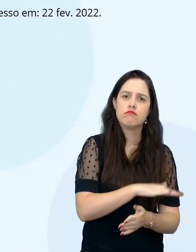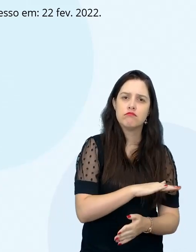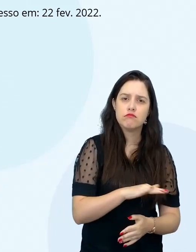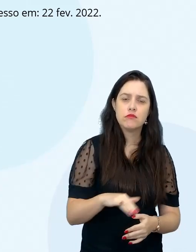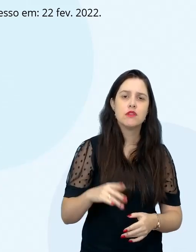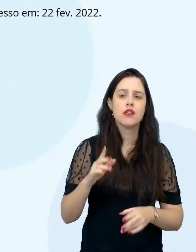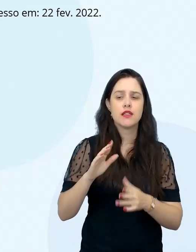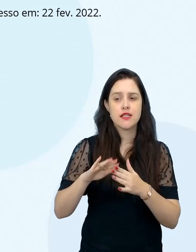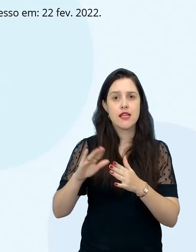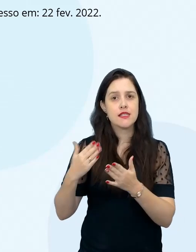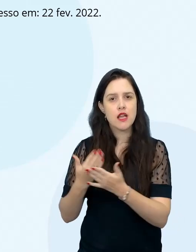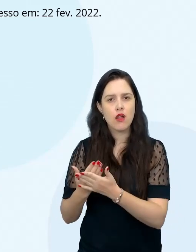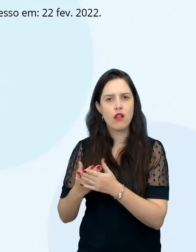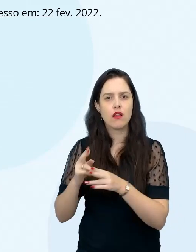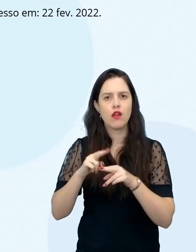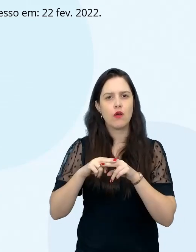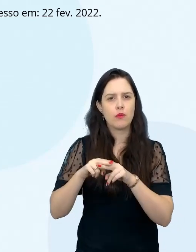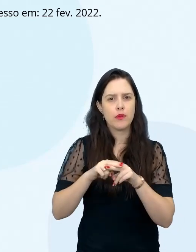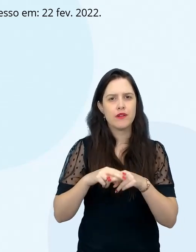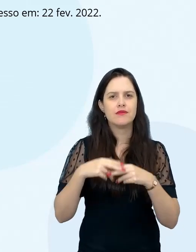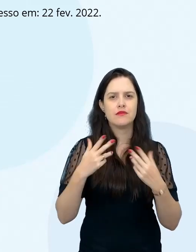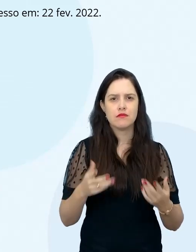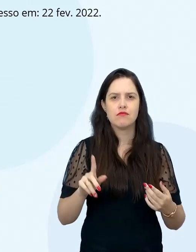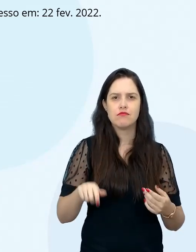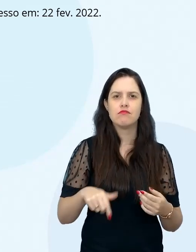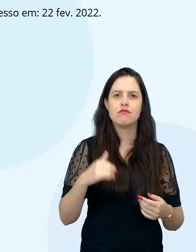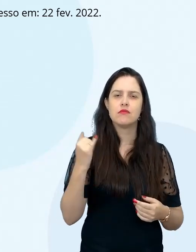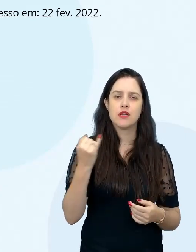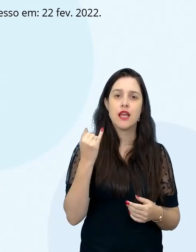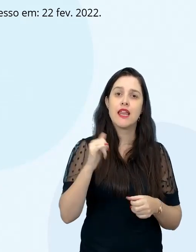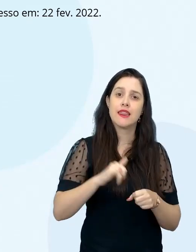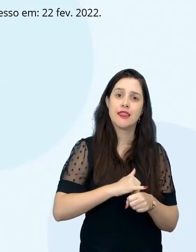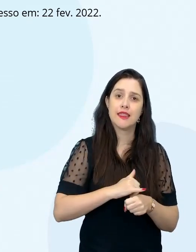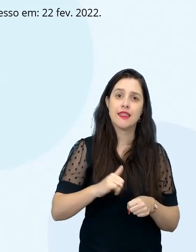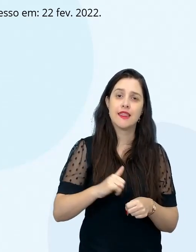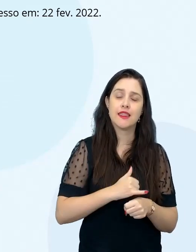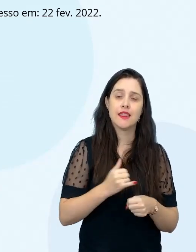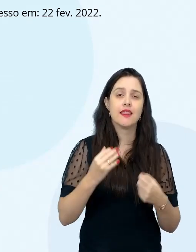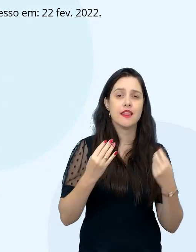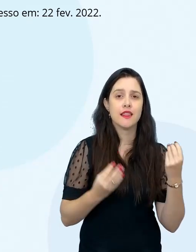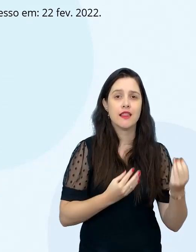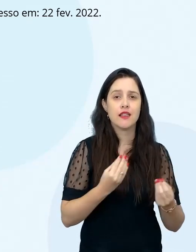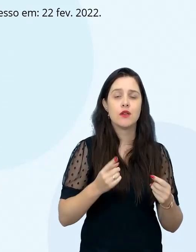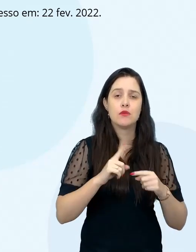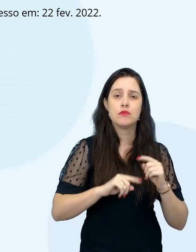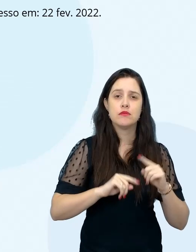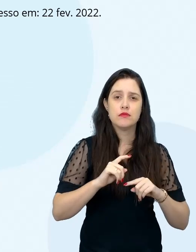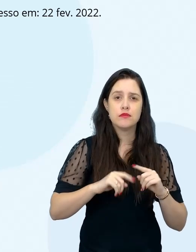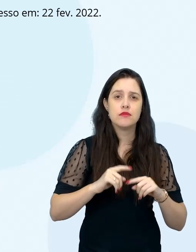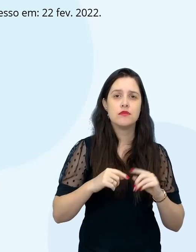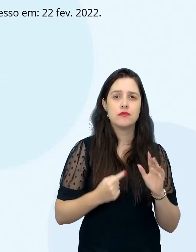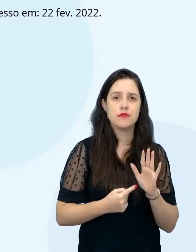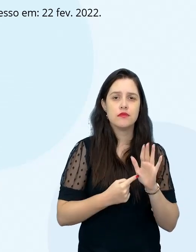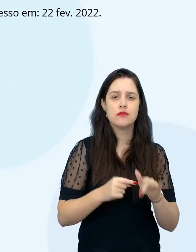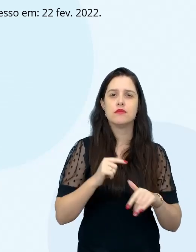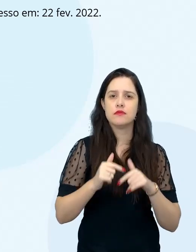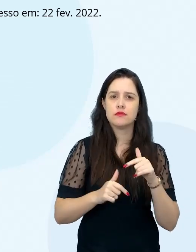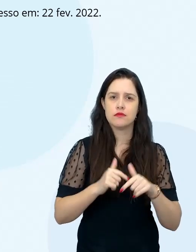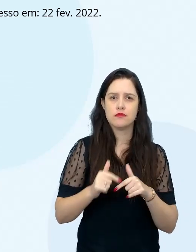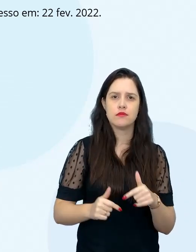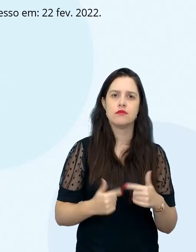recuperação contínua, e já ir pensando, né, em estratégias, né, em como os materiais selecionados para trabalhar aí